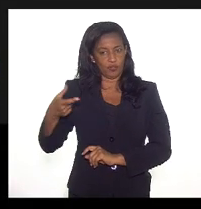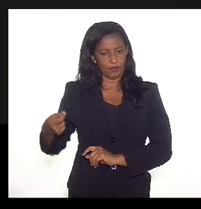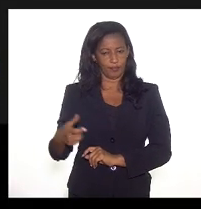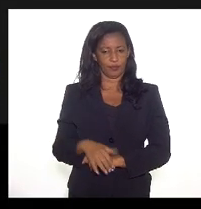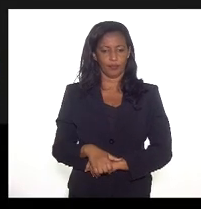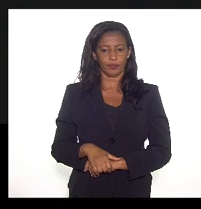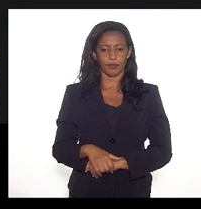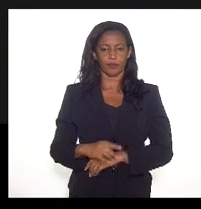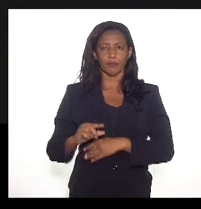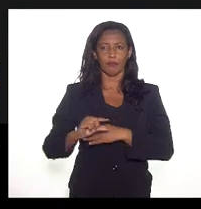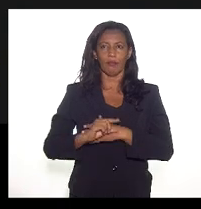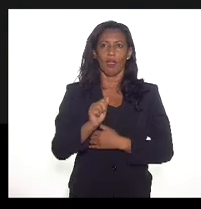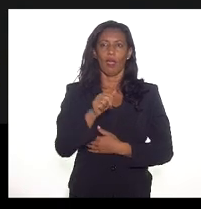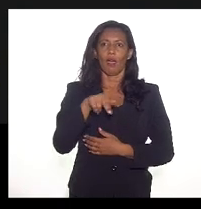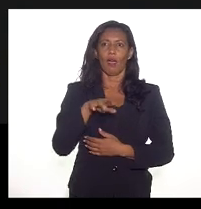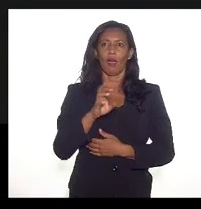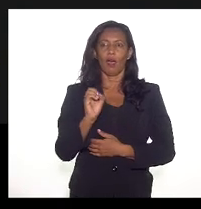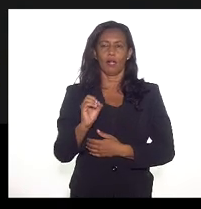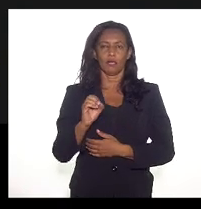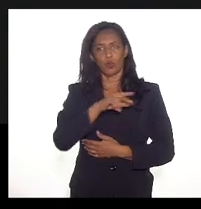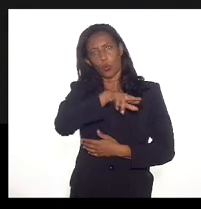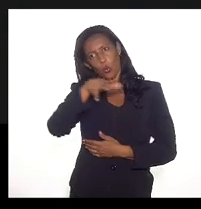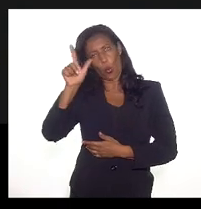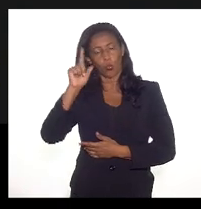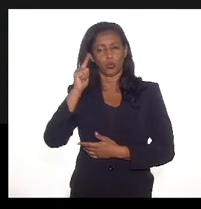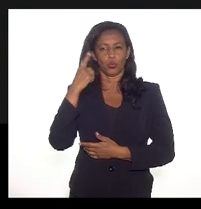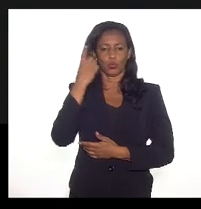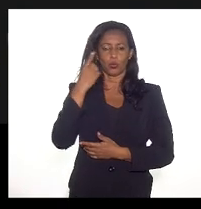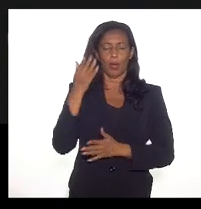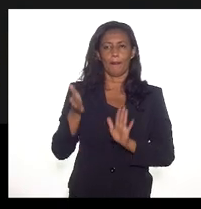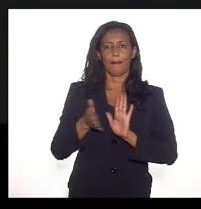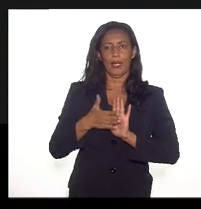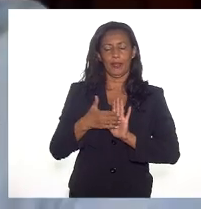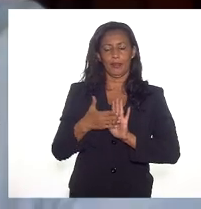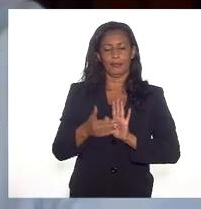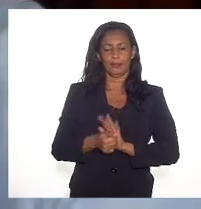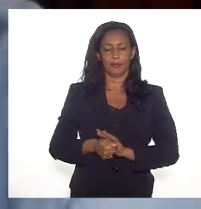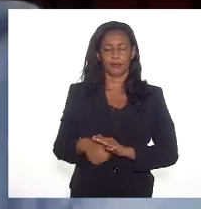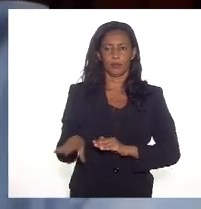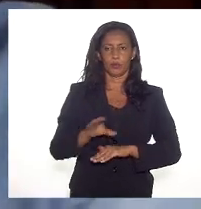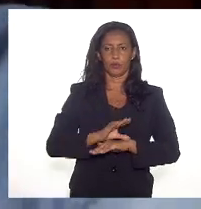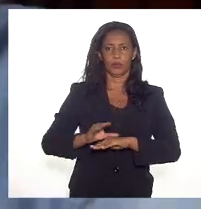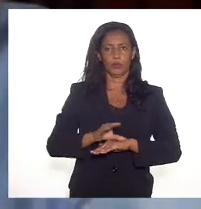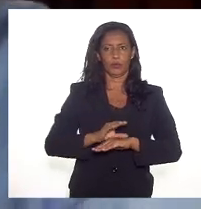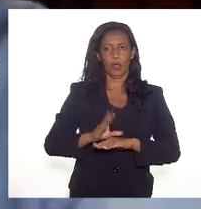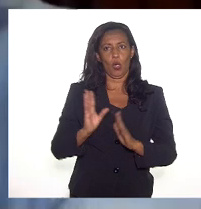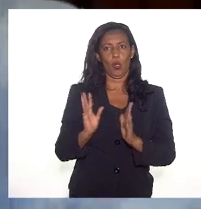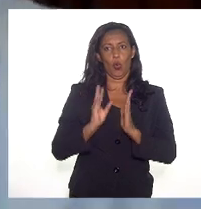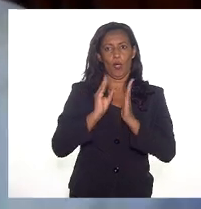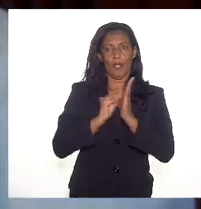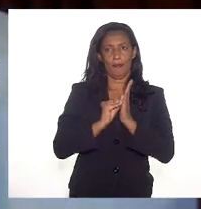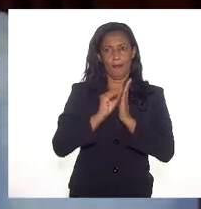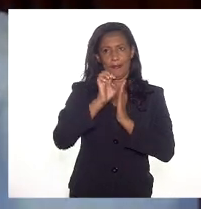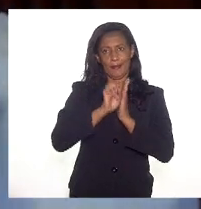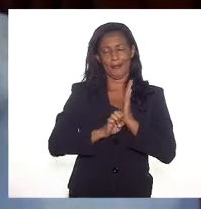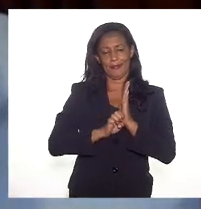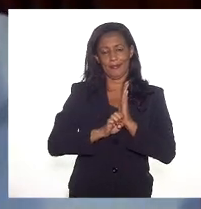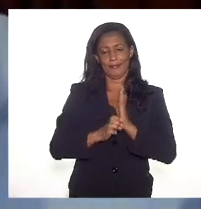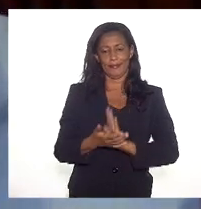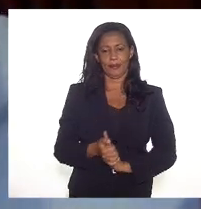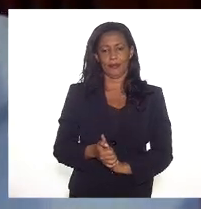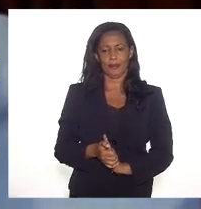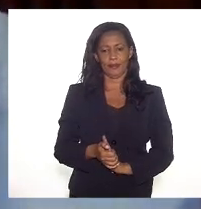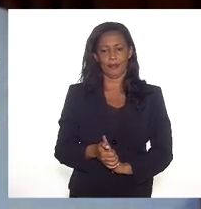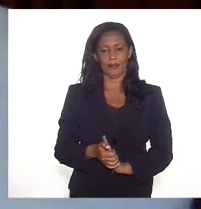da autoria do deputado Anderson Moraes e outros. O parecer é pela constitucionalidade com emendas.